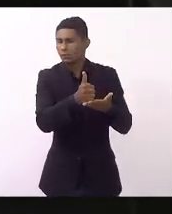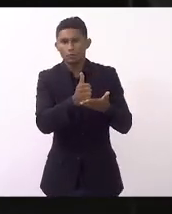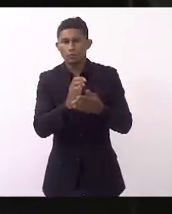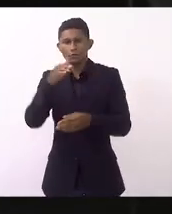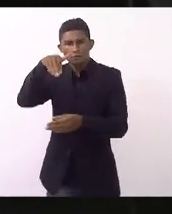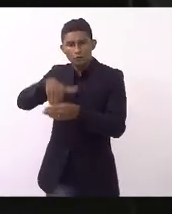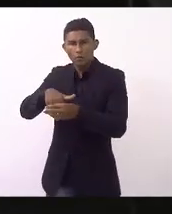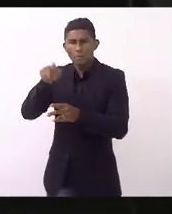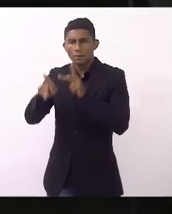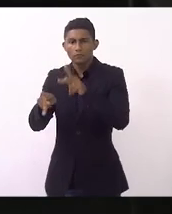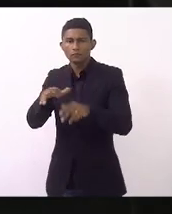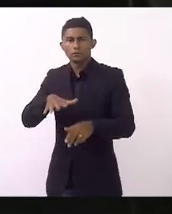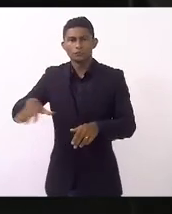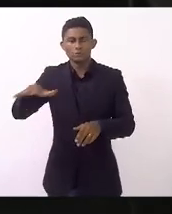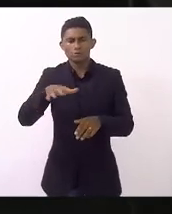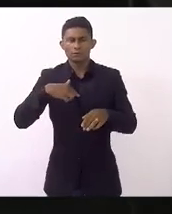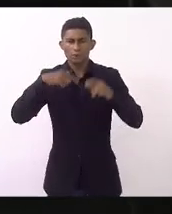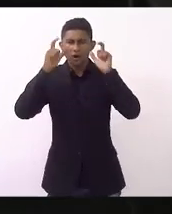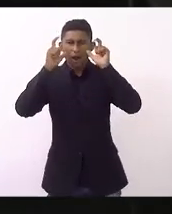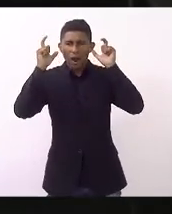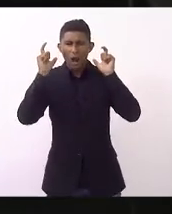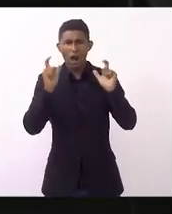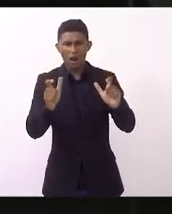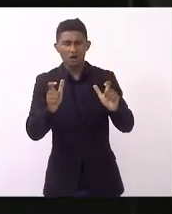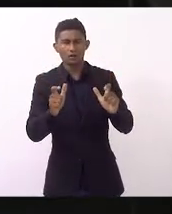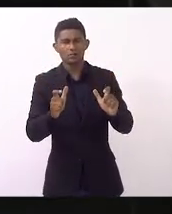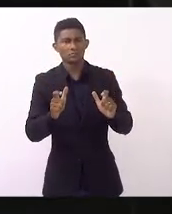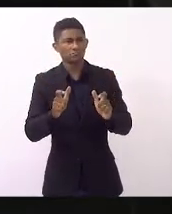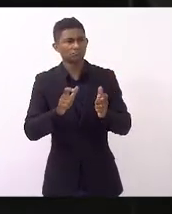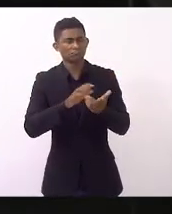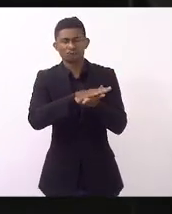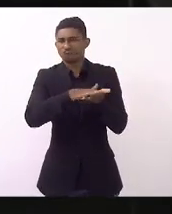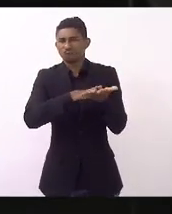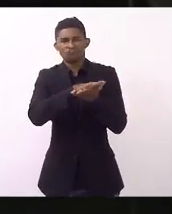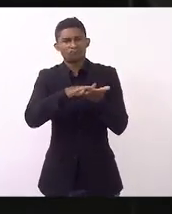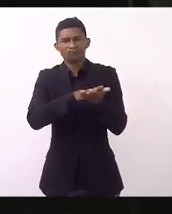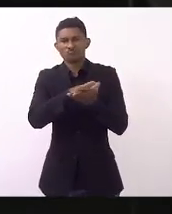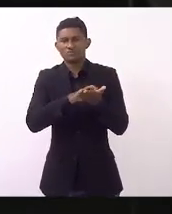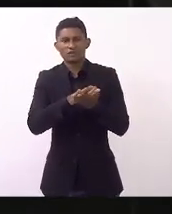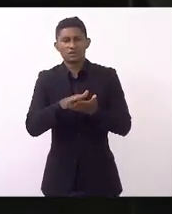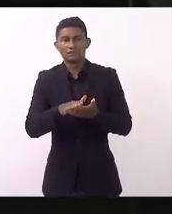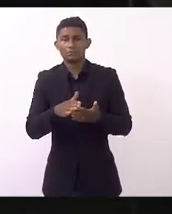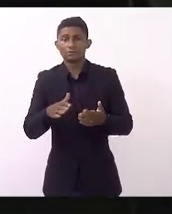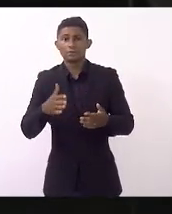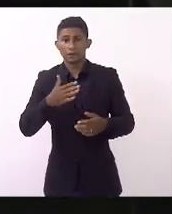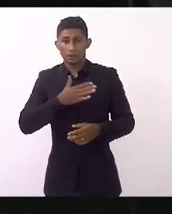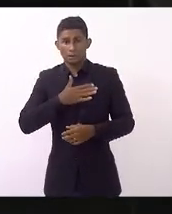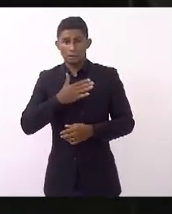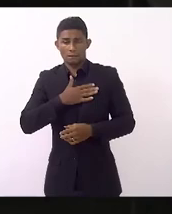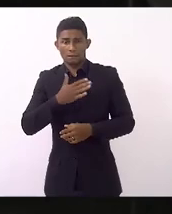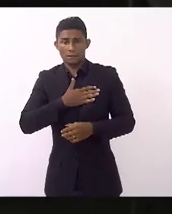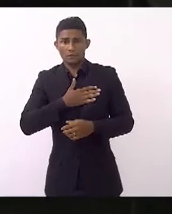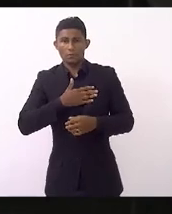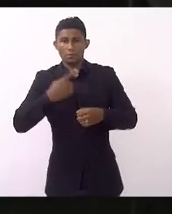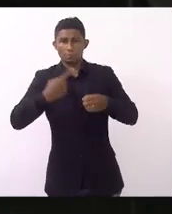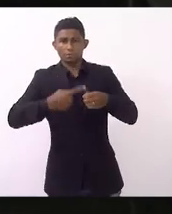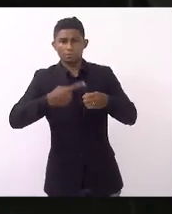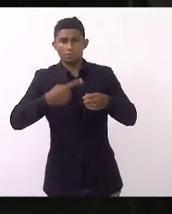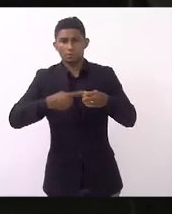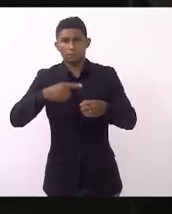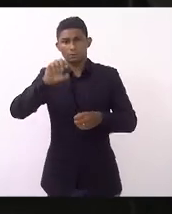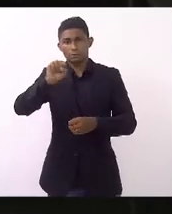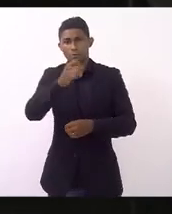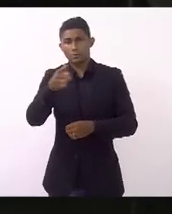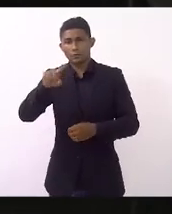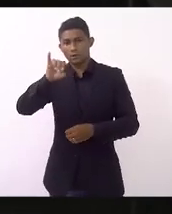de reboques de forma arbitrárias nem no meu município de São João de Meriti e nem em nosso